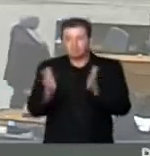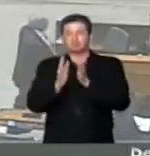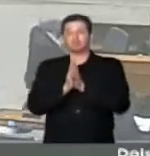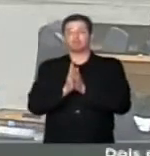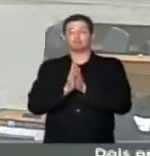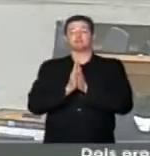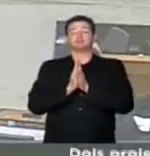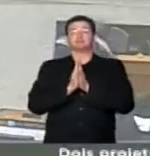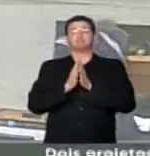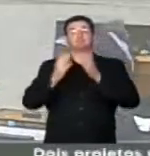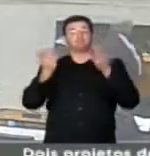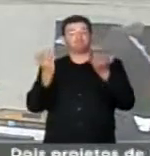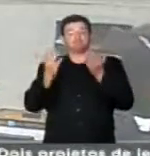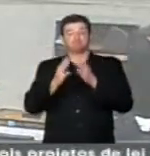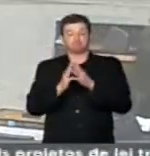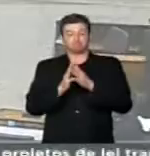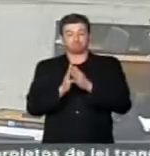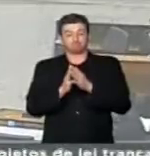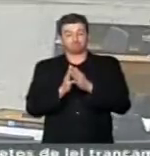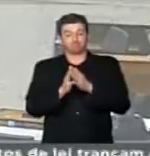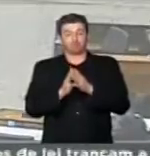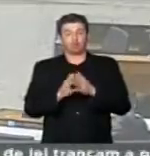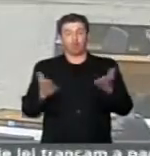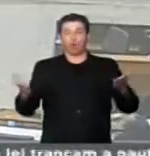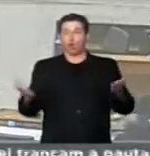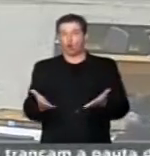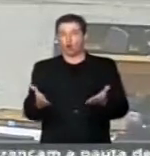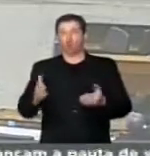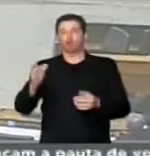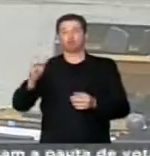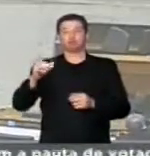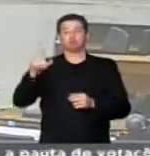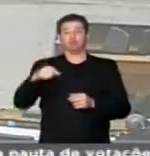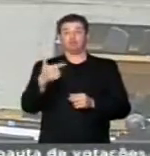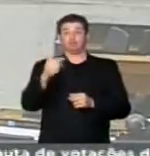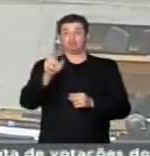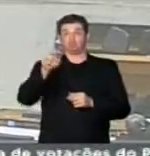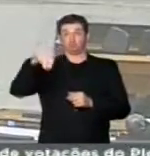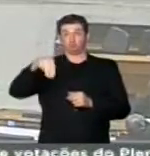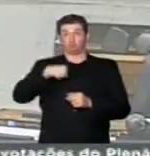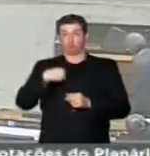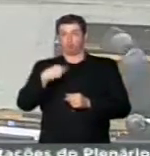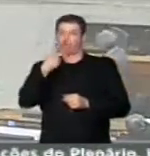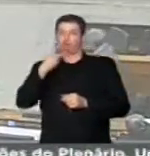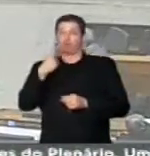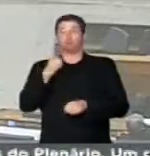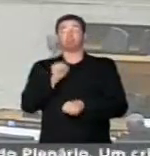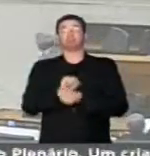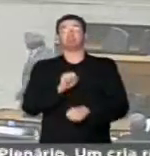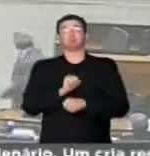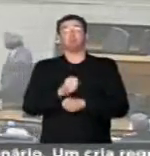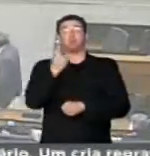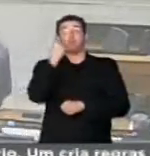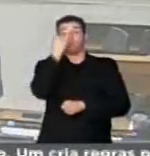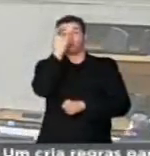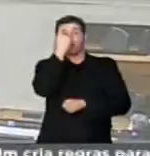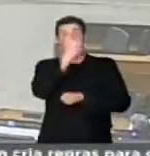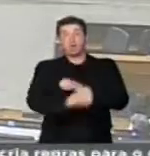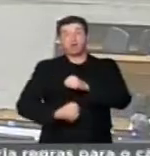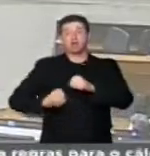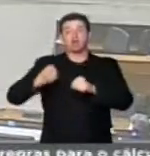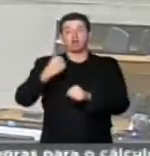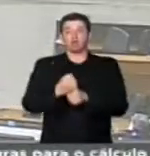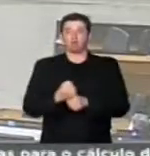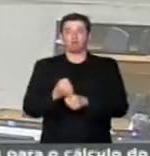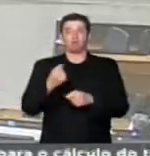senhoras deputadas, senhores deputados, hoje é um grande expediente que eu esperei um ano para fazê-lo,